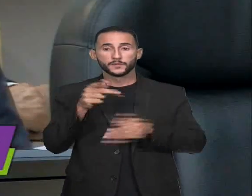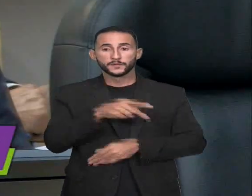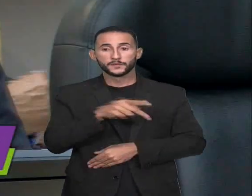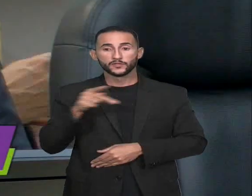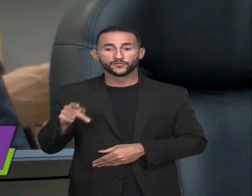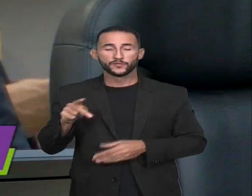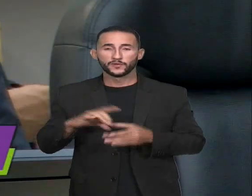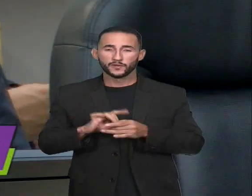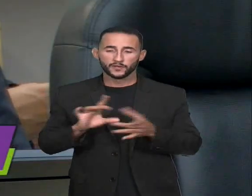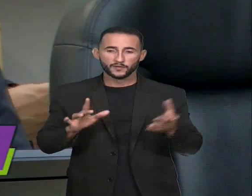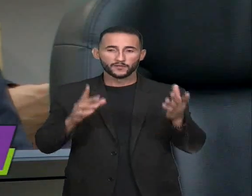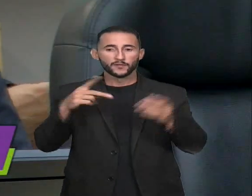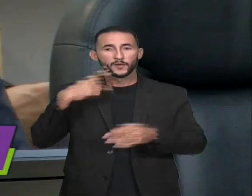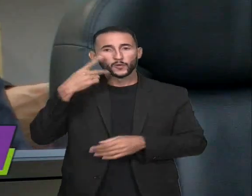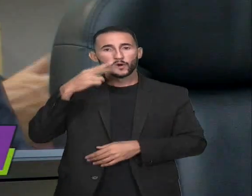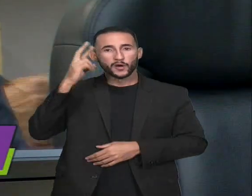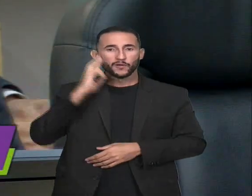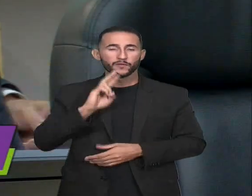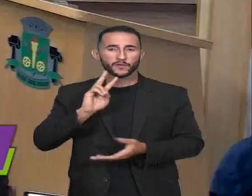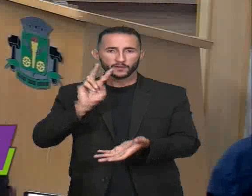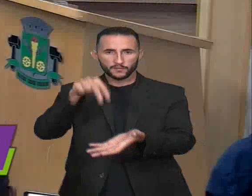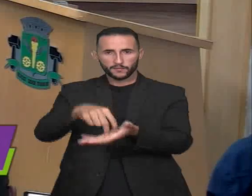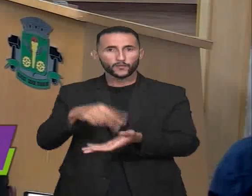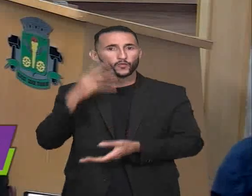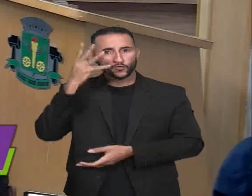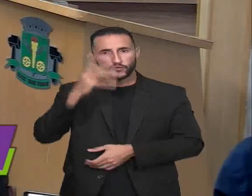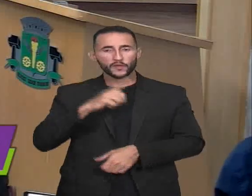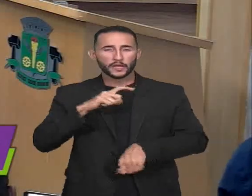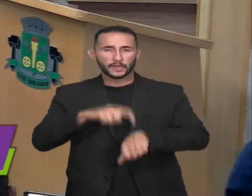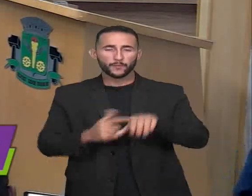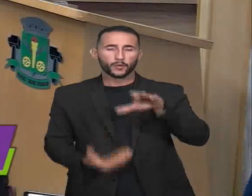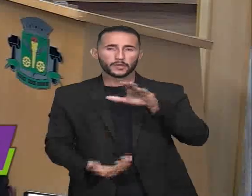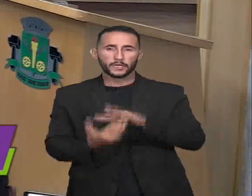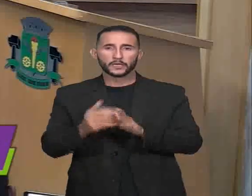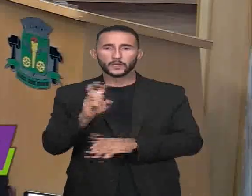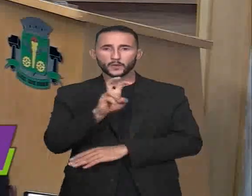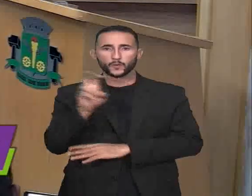Ralf Silva para discutir para discutir V excelência dispõe de 5